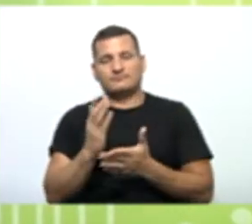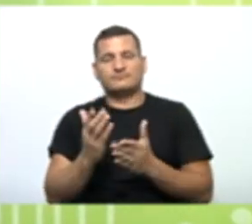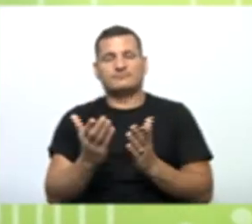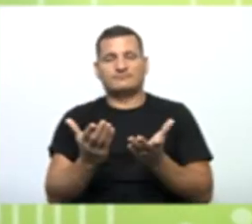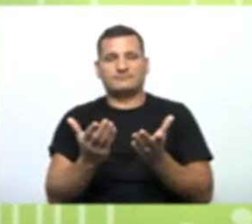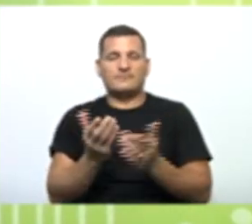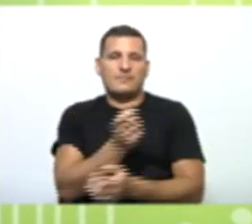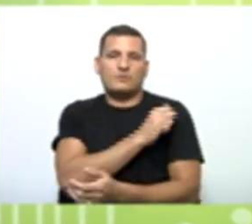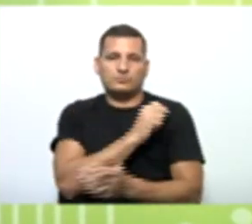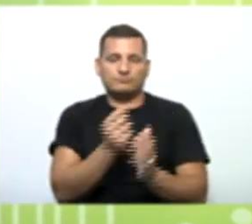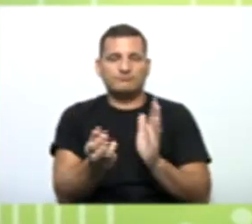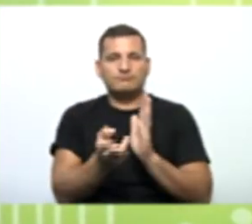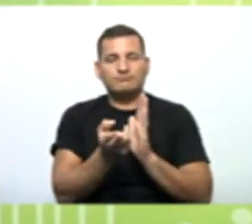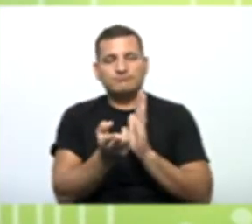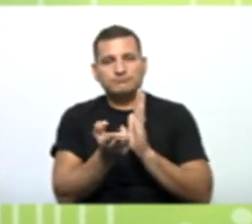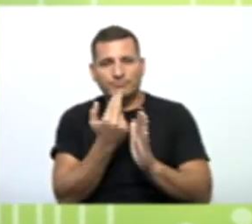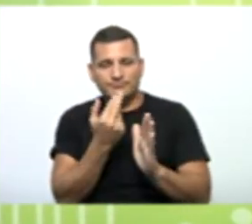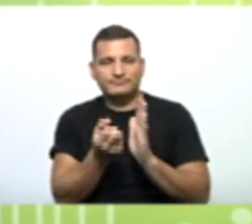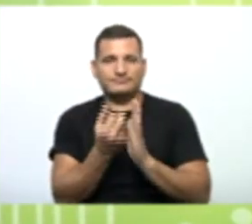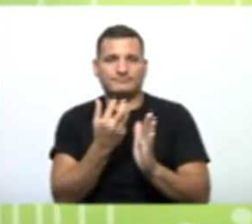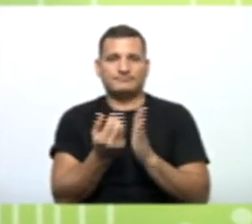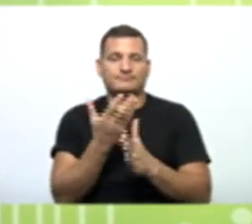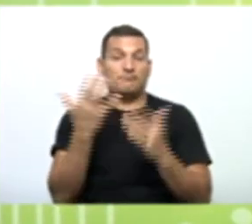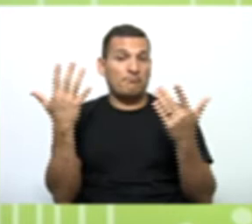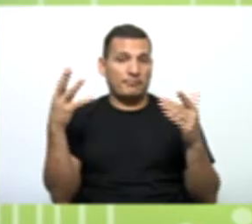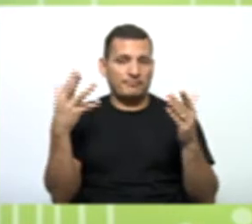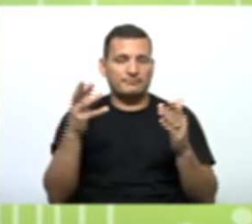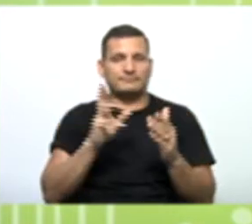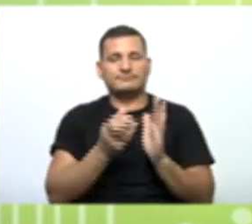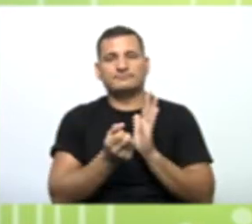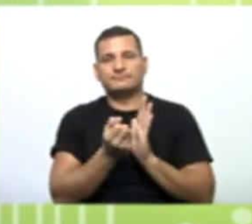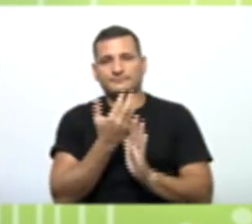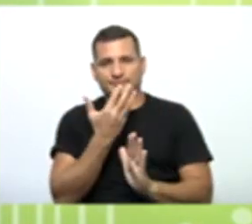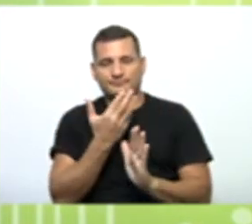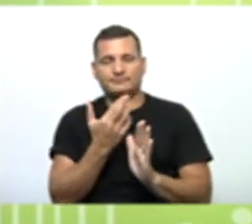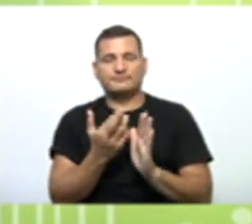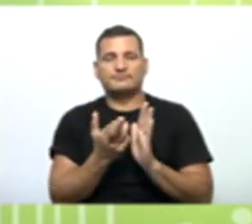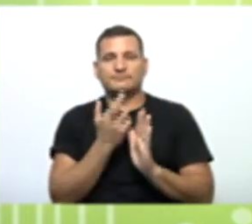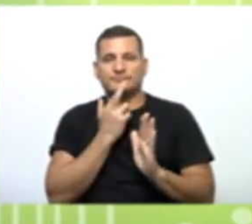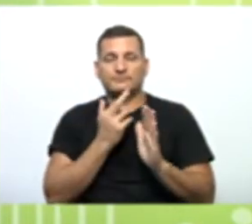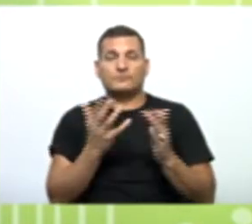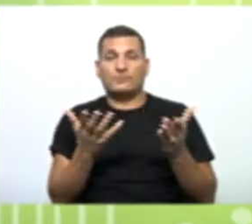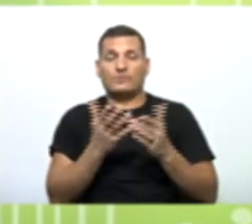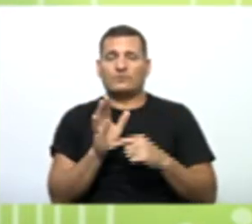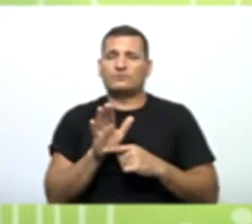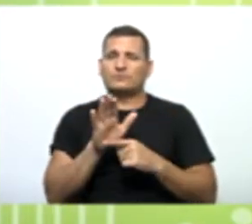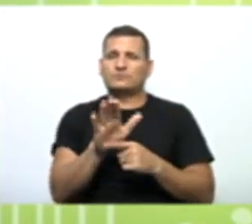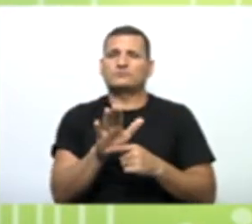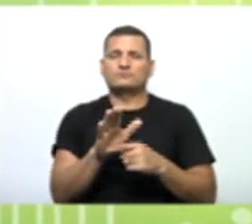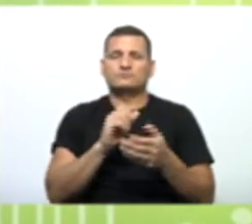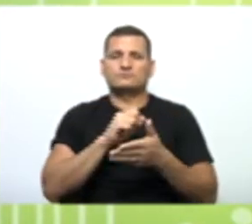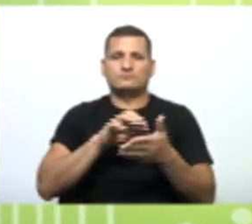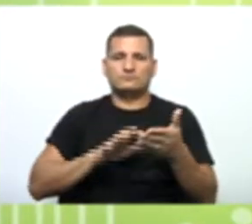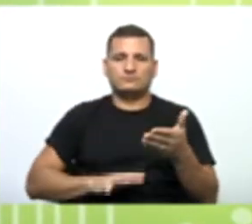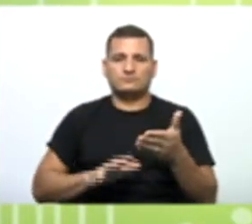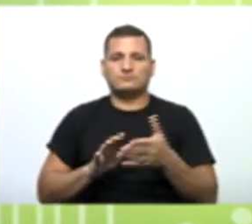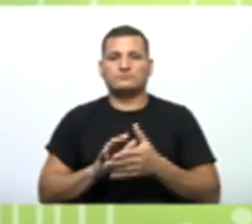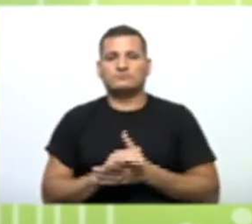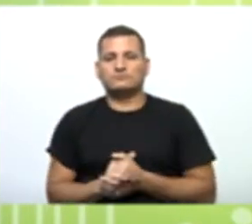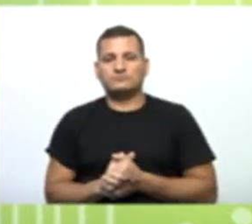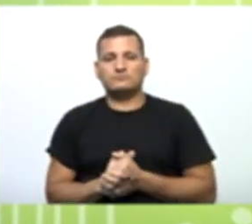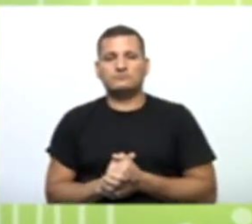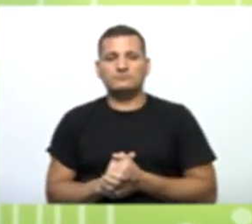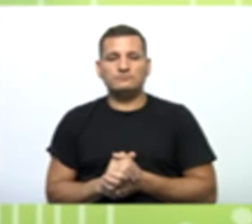já agradecendo aí e parabenizando quem participou. Vou mostrar o campo e a atividade, certo? Antes da